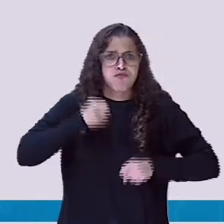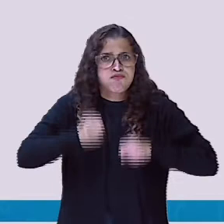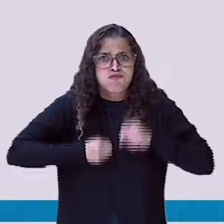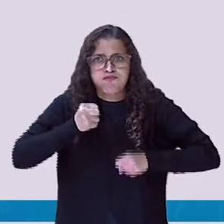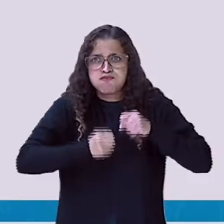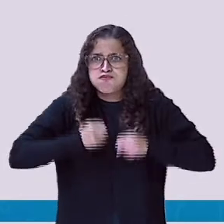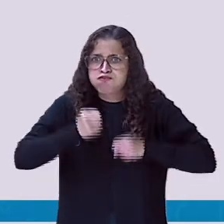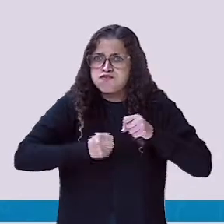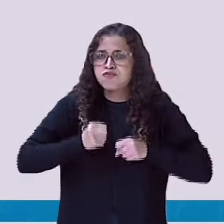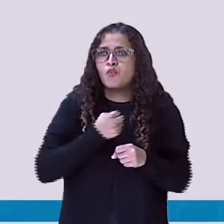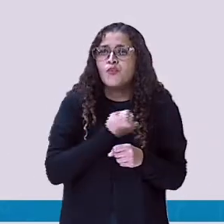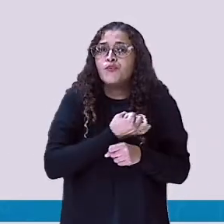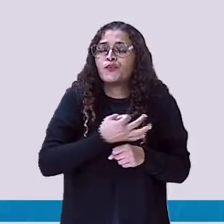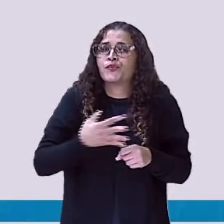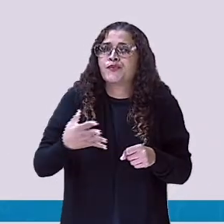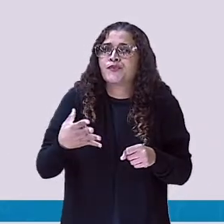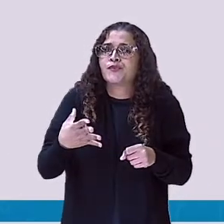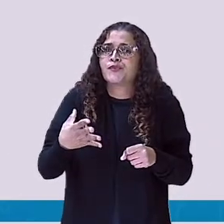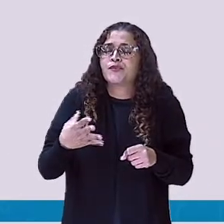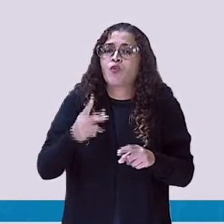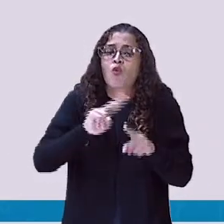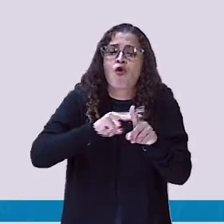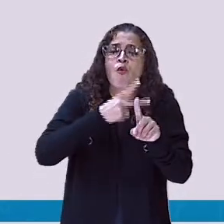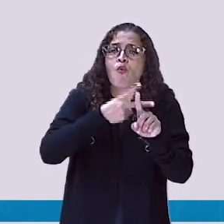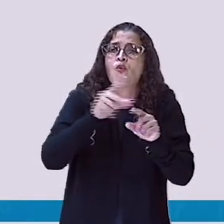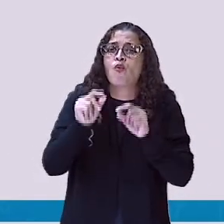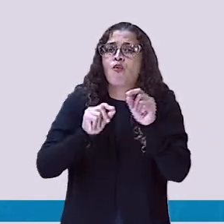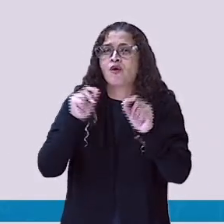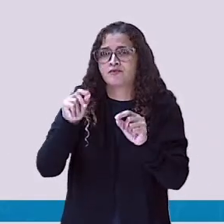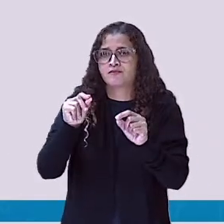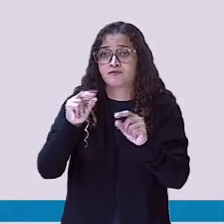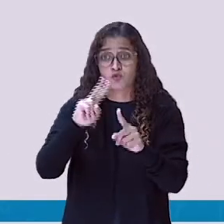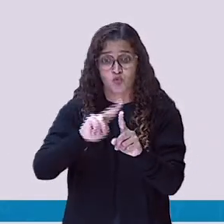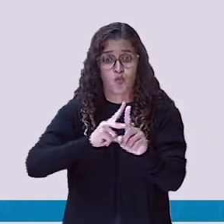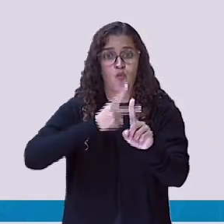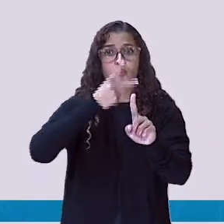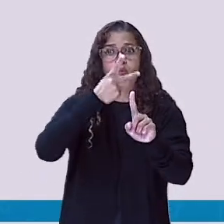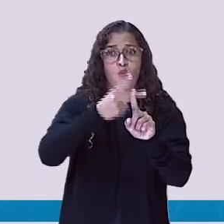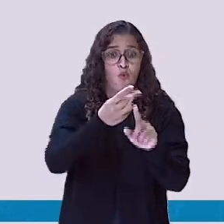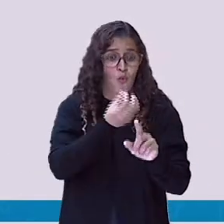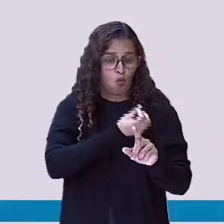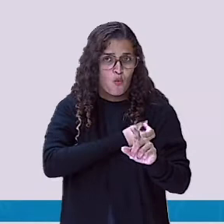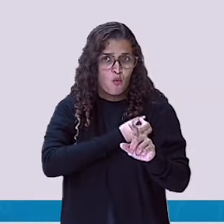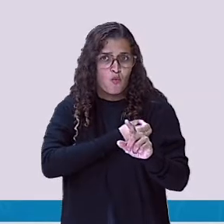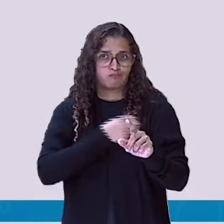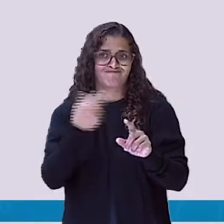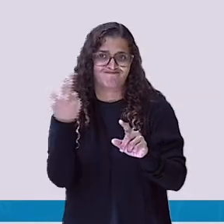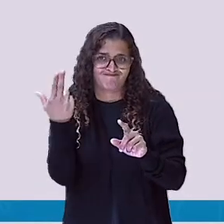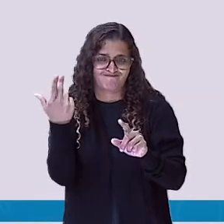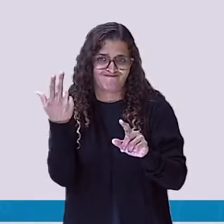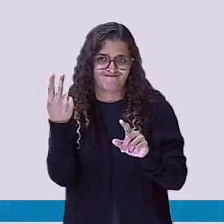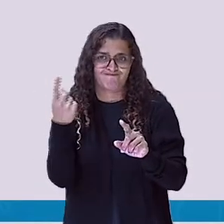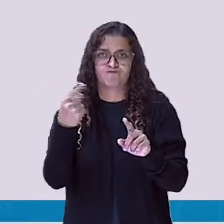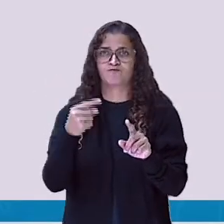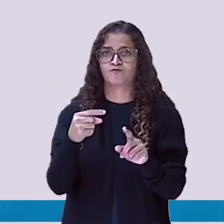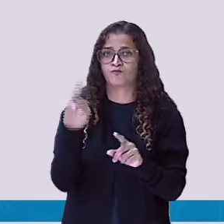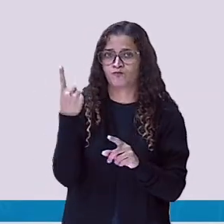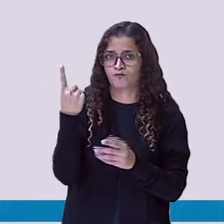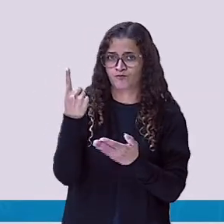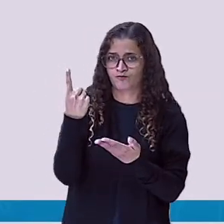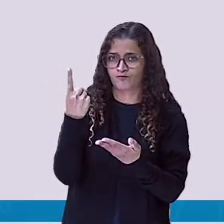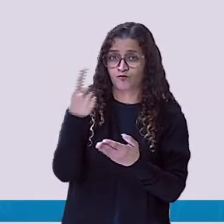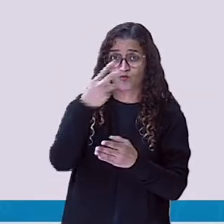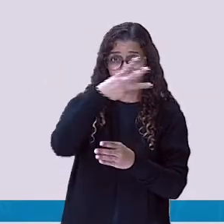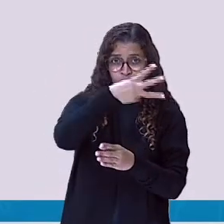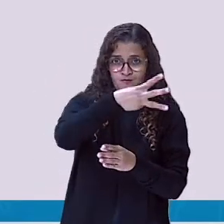quarteirões e Mateus correu o dobro. O que é o dobro? 2 vezes o mesmo número. Então, ó, uma